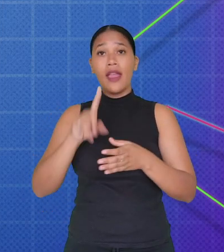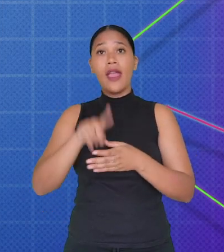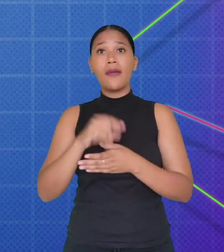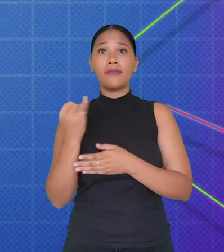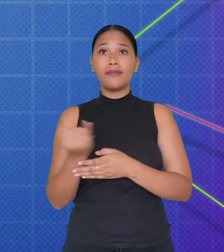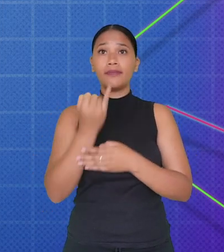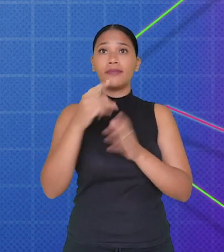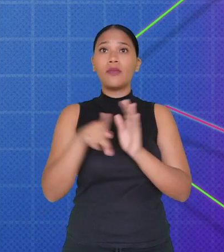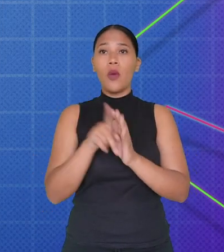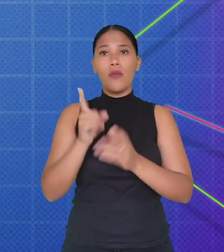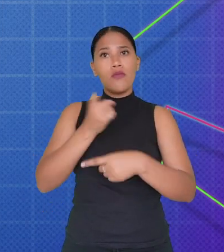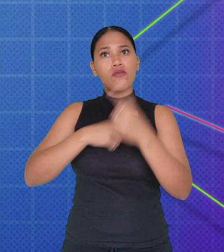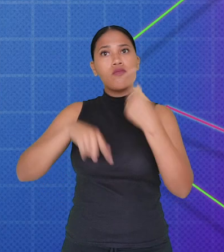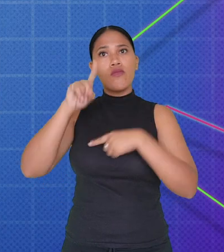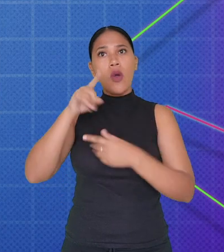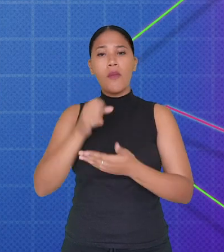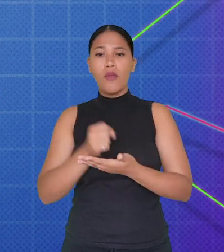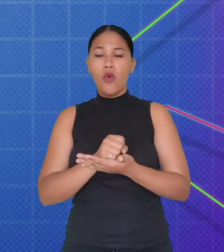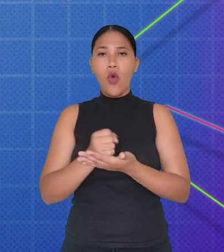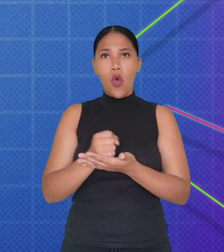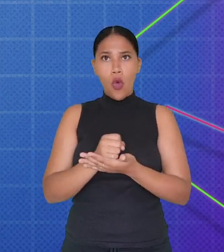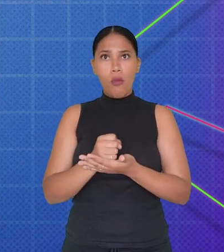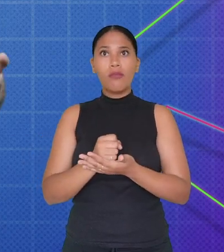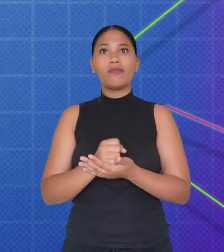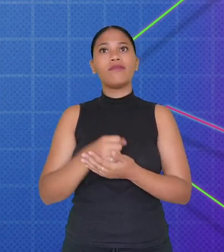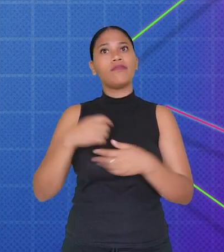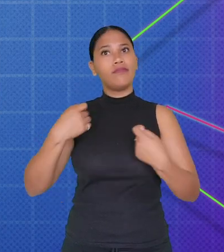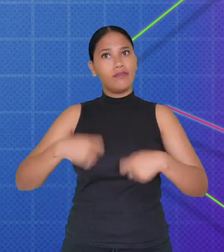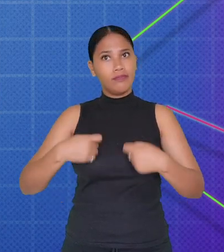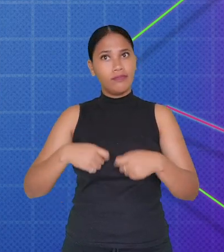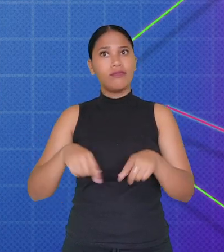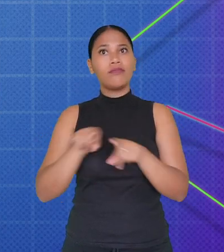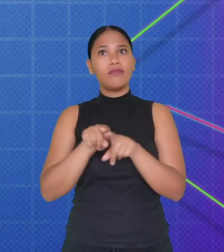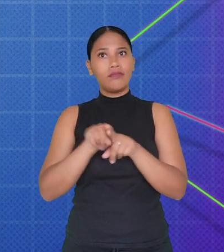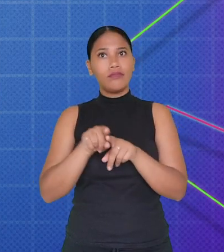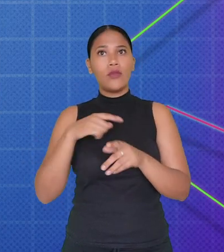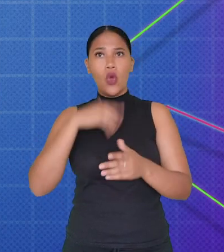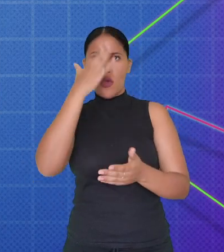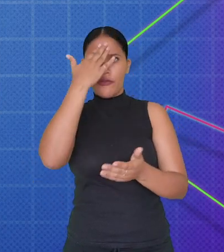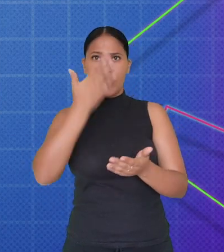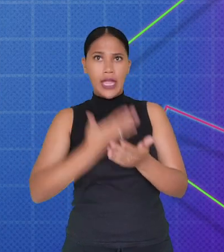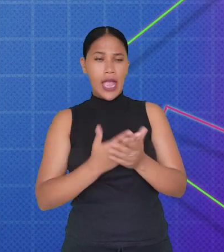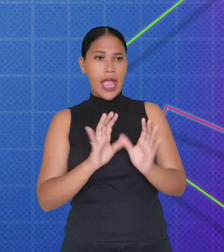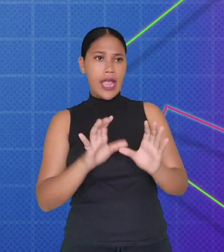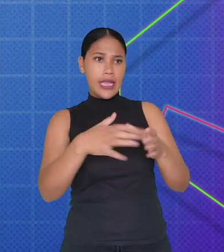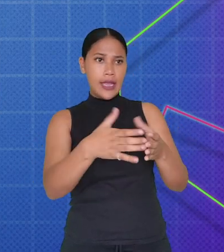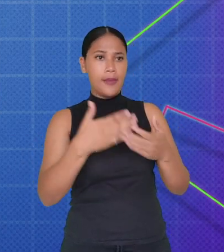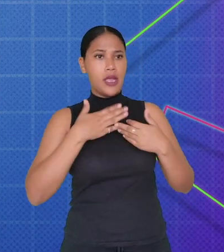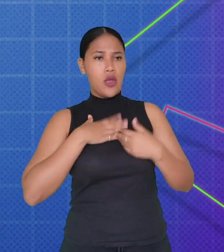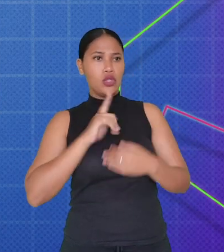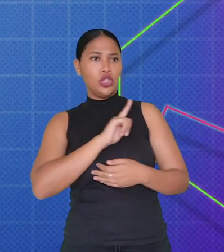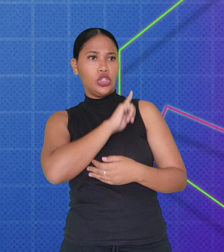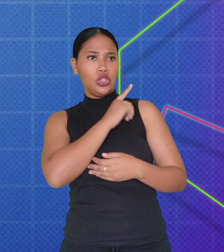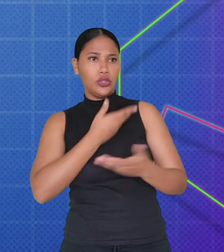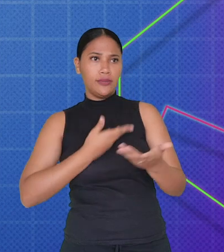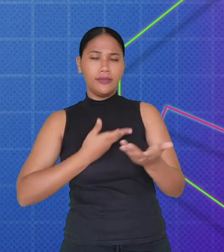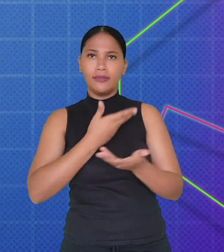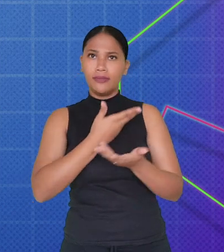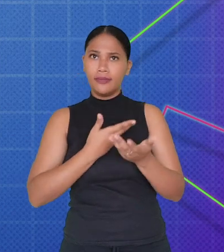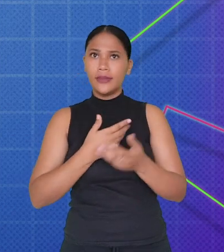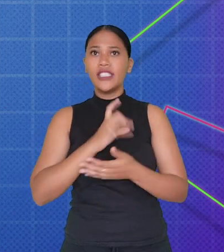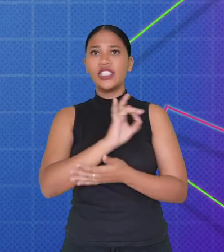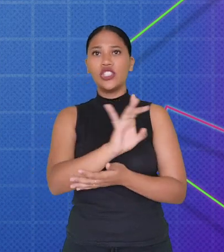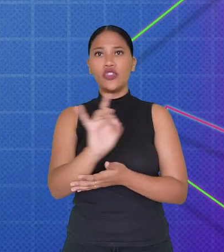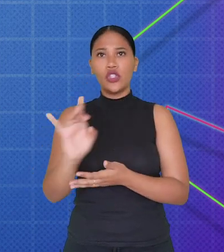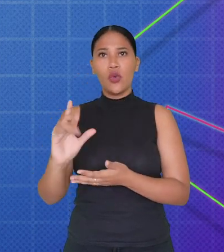aspecto fundamental para o sucesso de um projeto de jogo é essencial que o gestor confia na capacidade dos membros da equipe e conheça